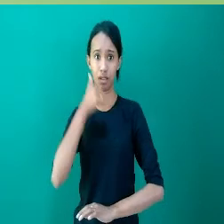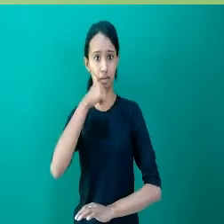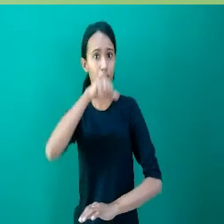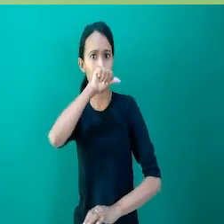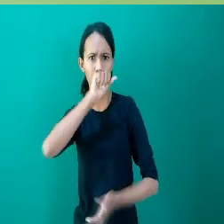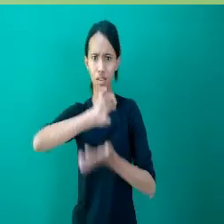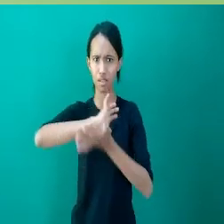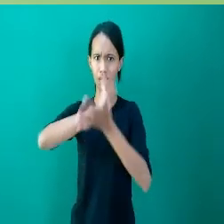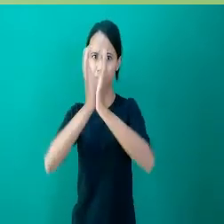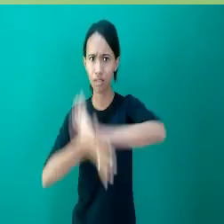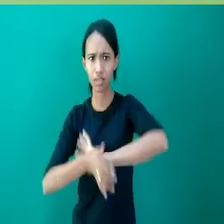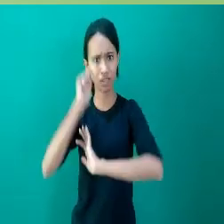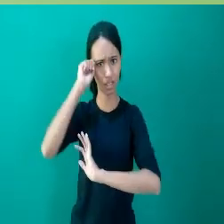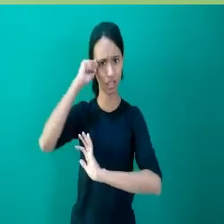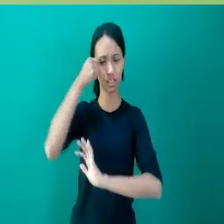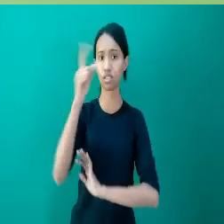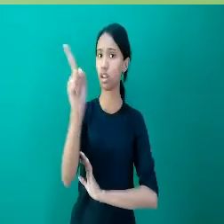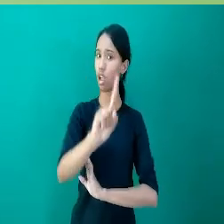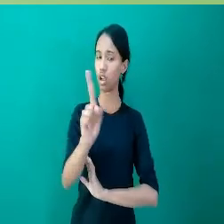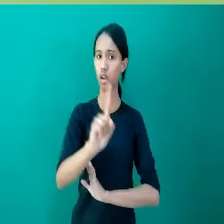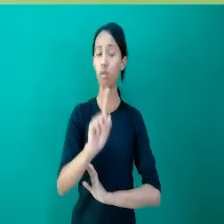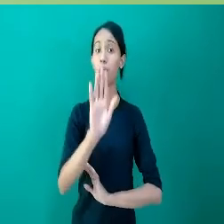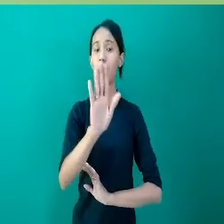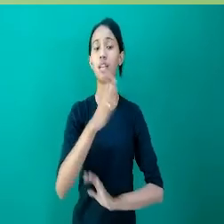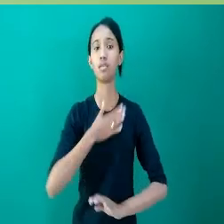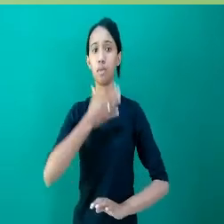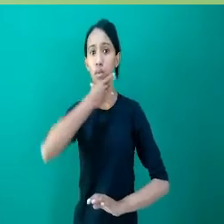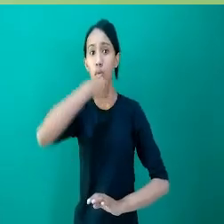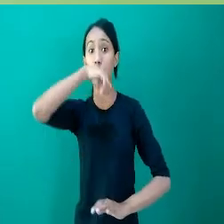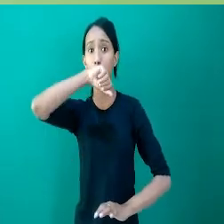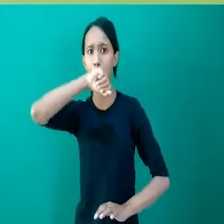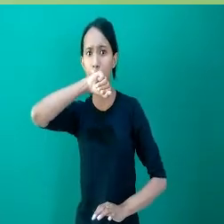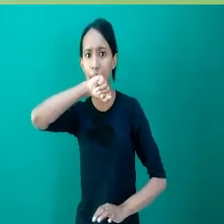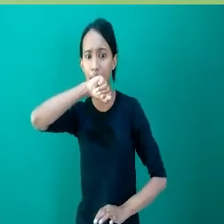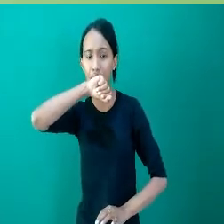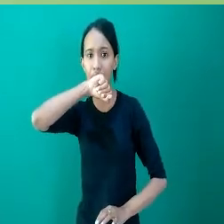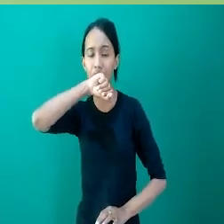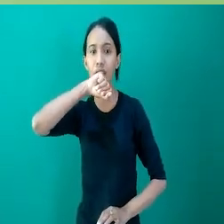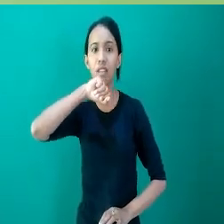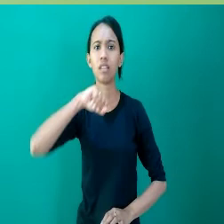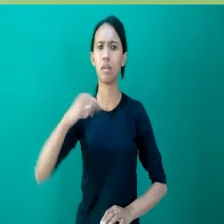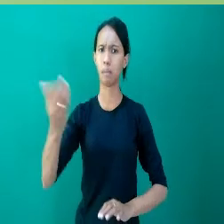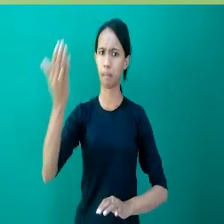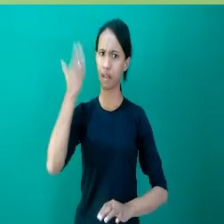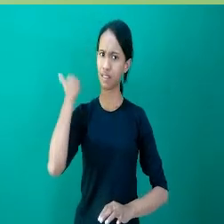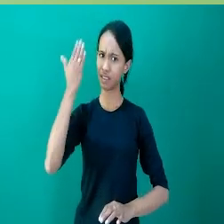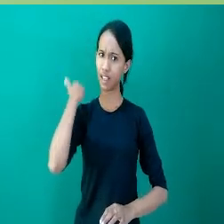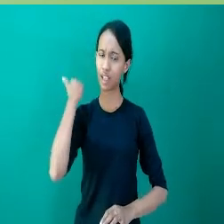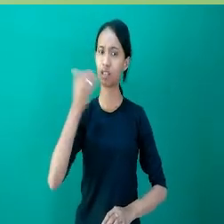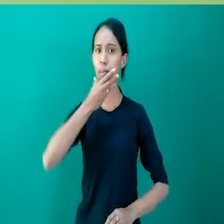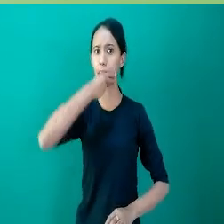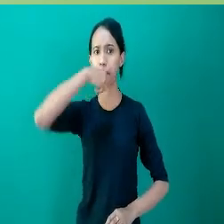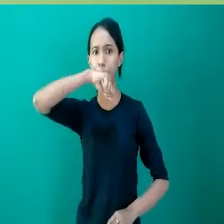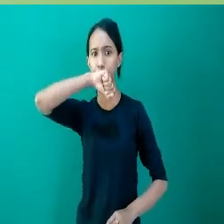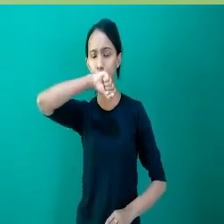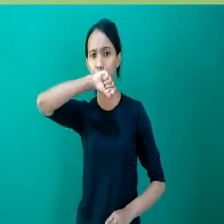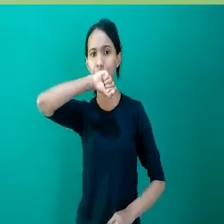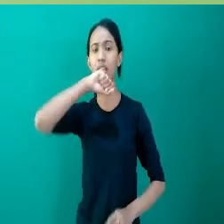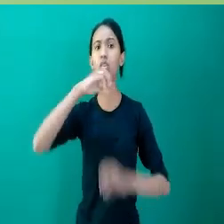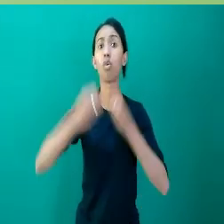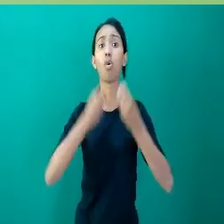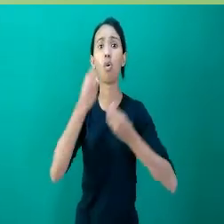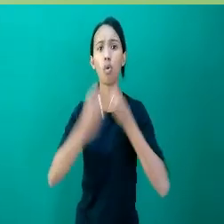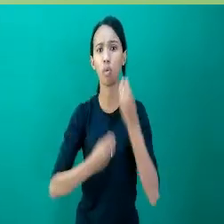mãe cresceu desconstruindo. Mas meu pai era daquele, né? E foi daquele